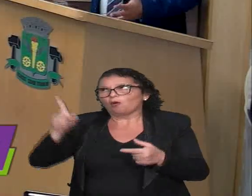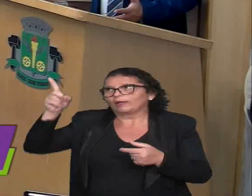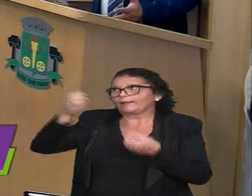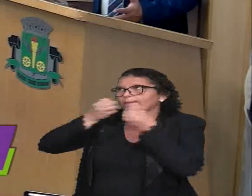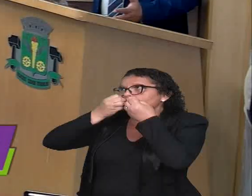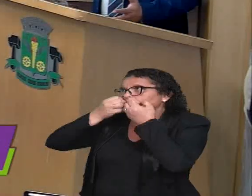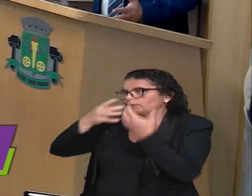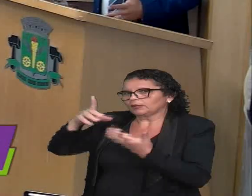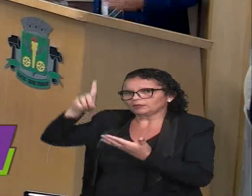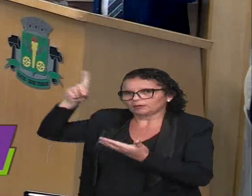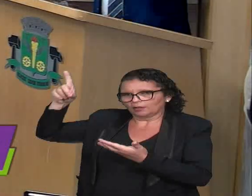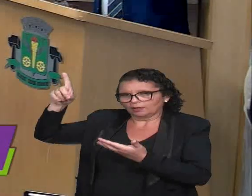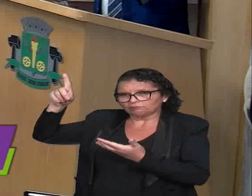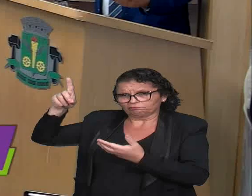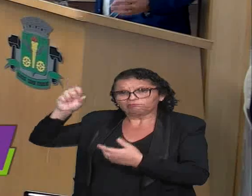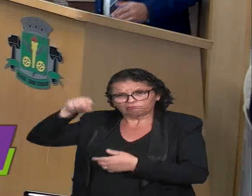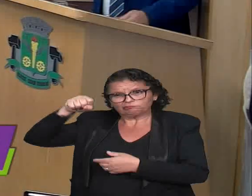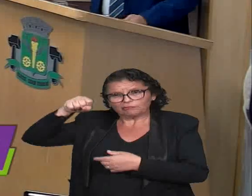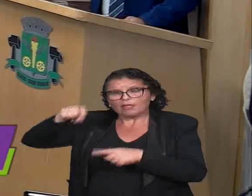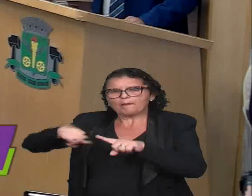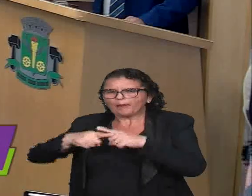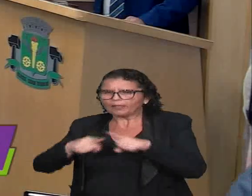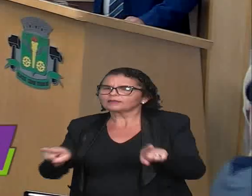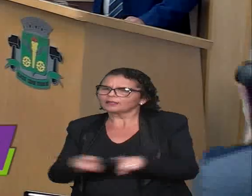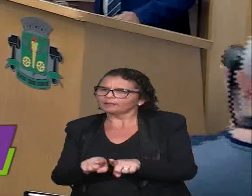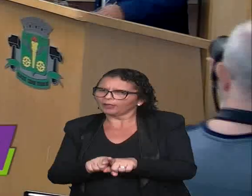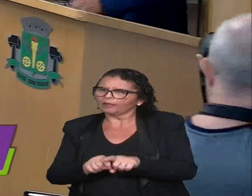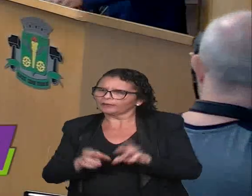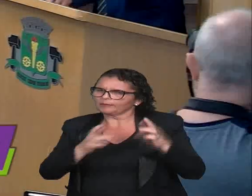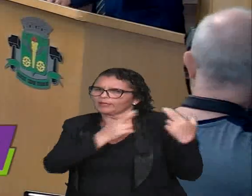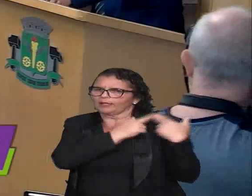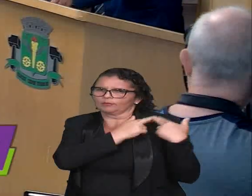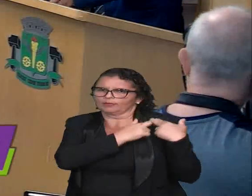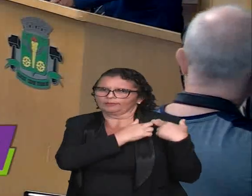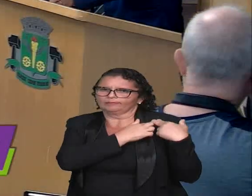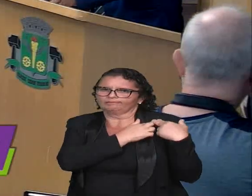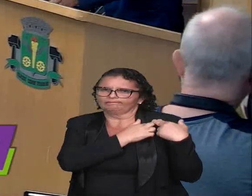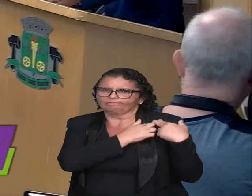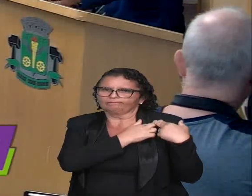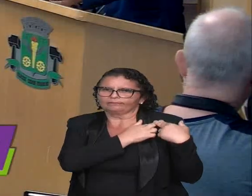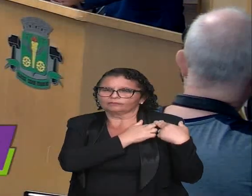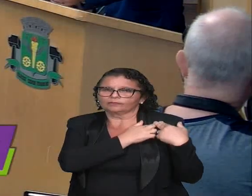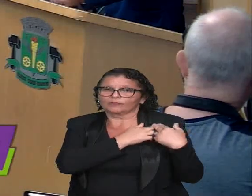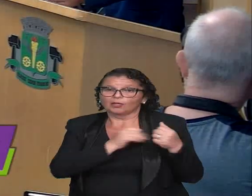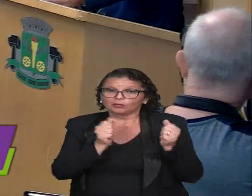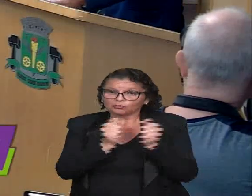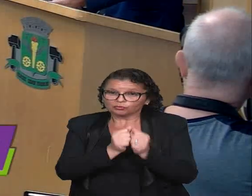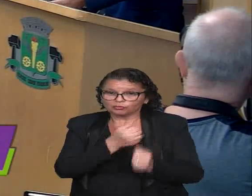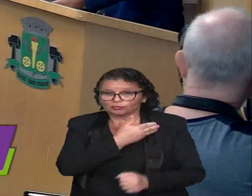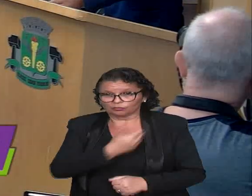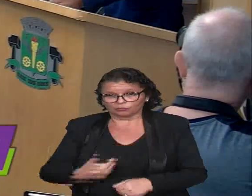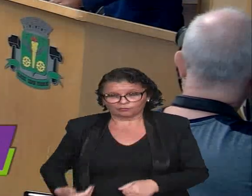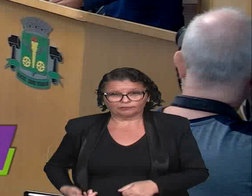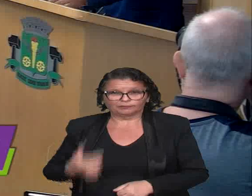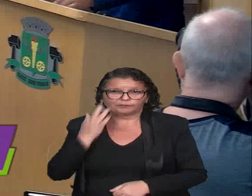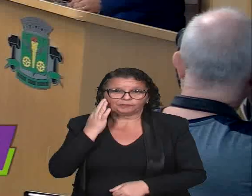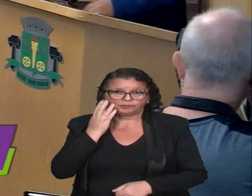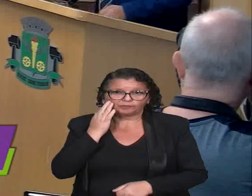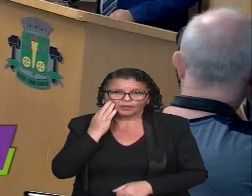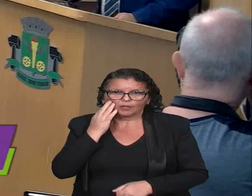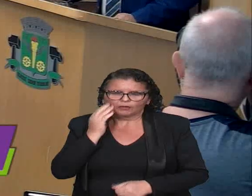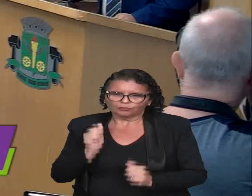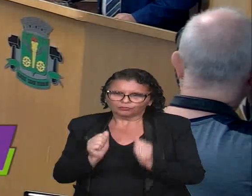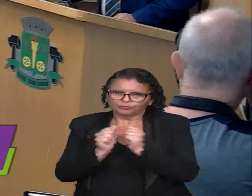a responsabilidade e o governo estadual em parceria com a o atual governo Municipal estão eh